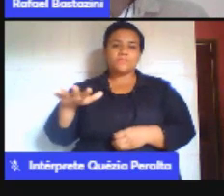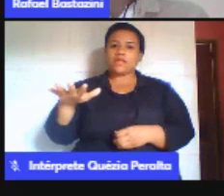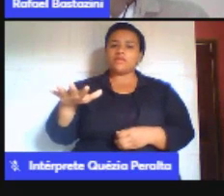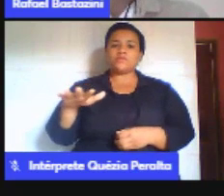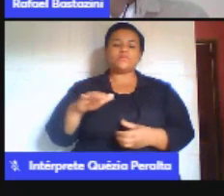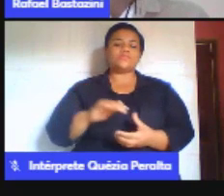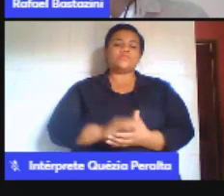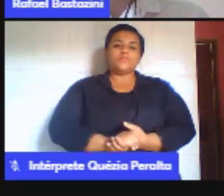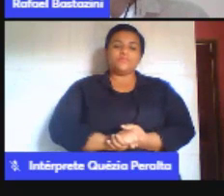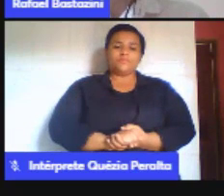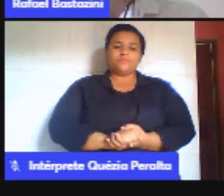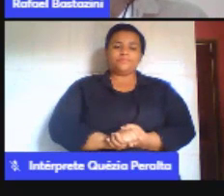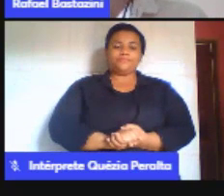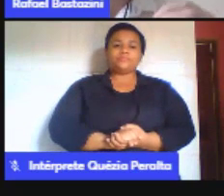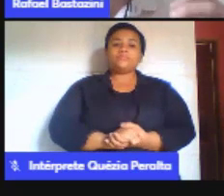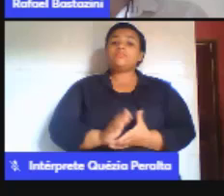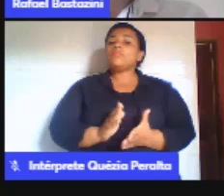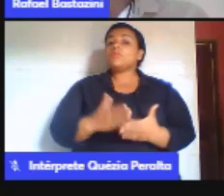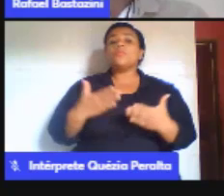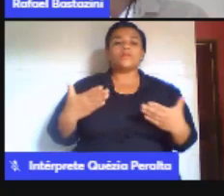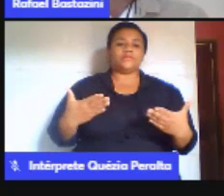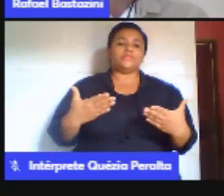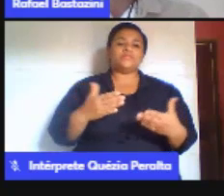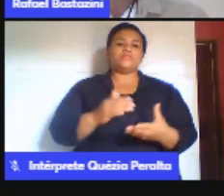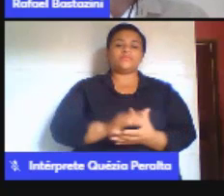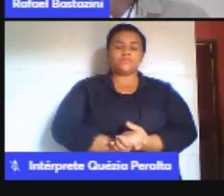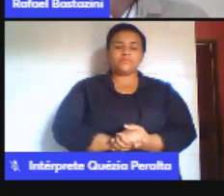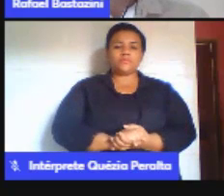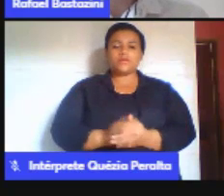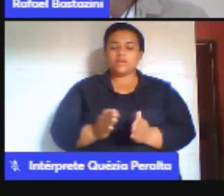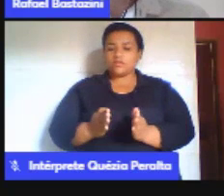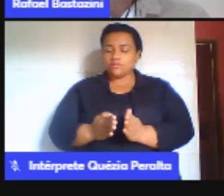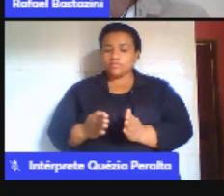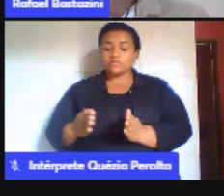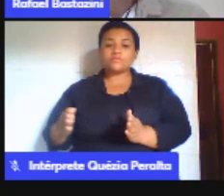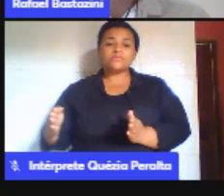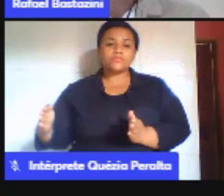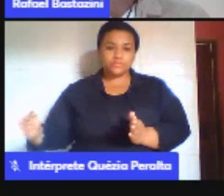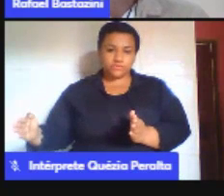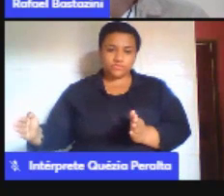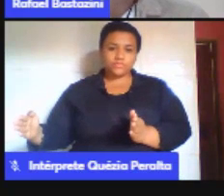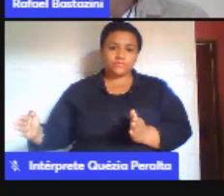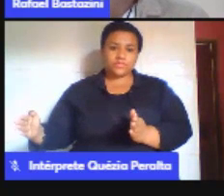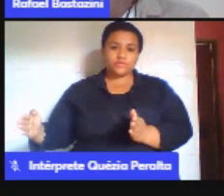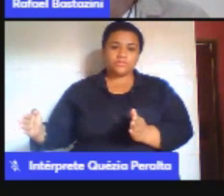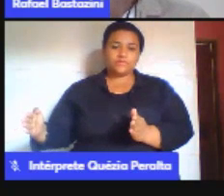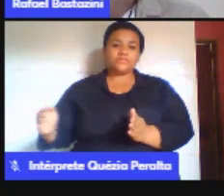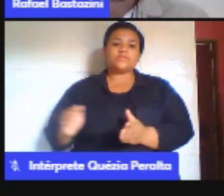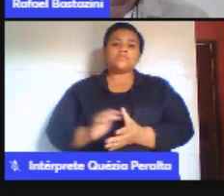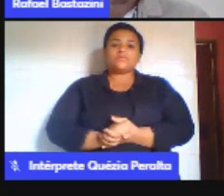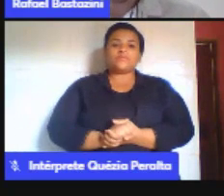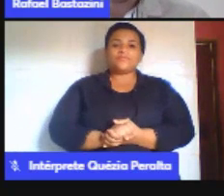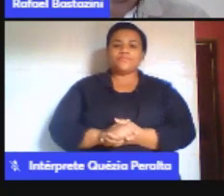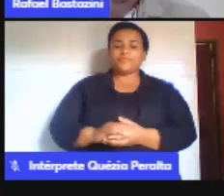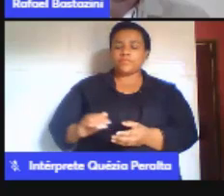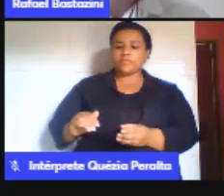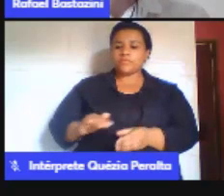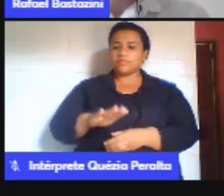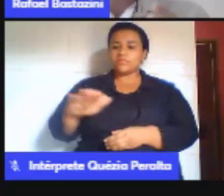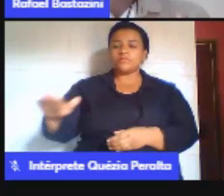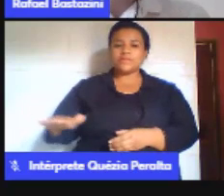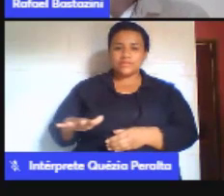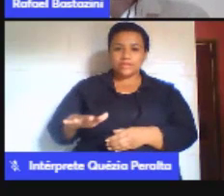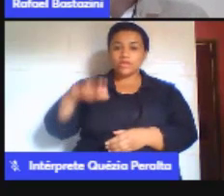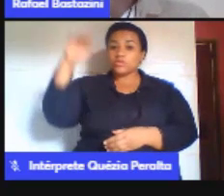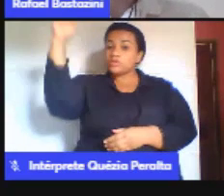Quais são esses processos, por exemplo? Nesse período, a gente vai ter a consolidação da urbanização brasileira,